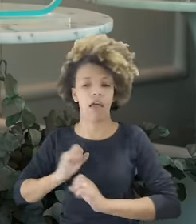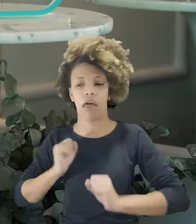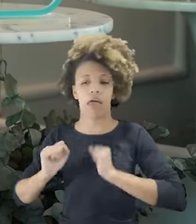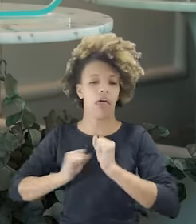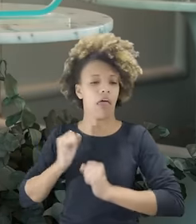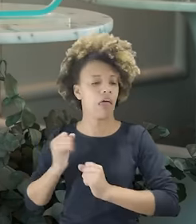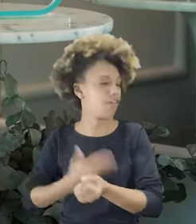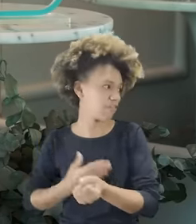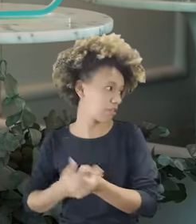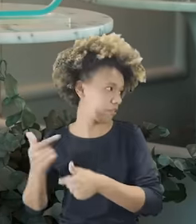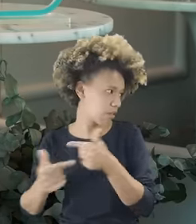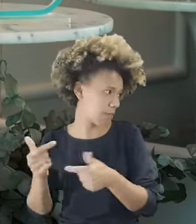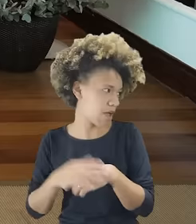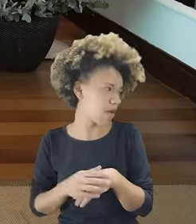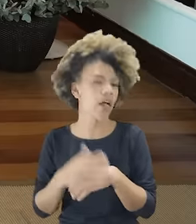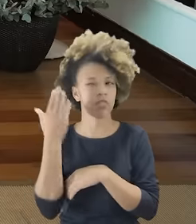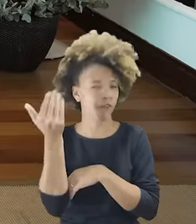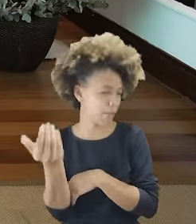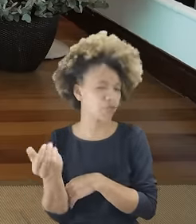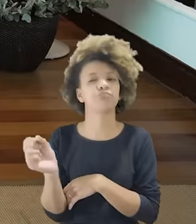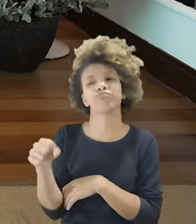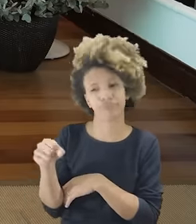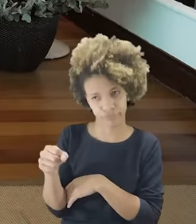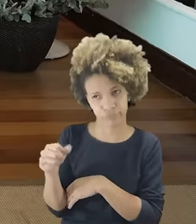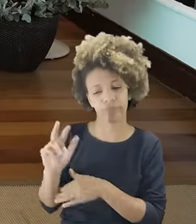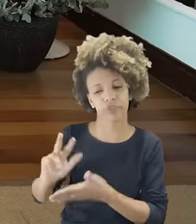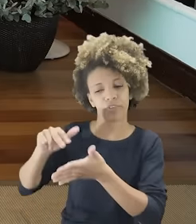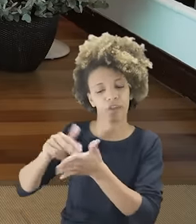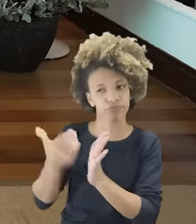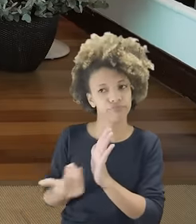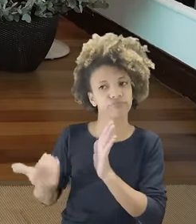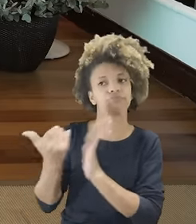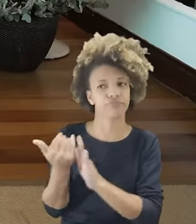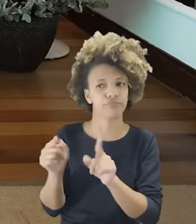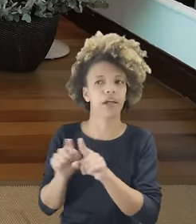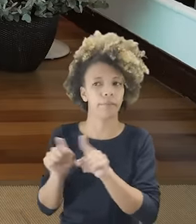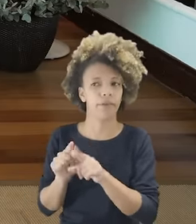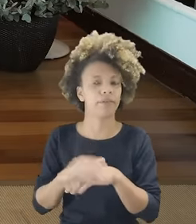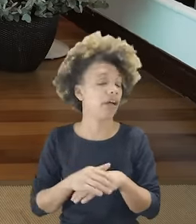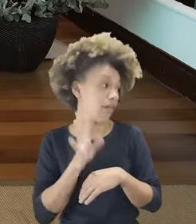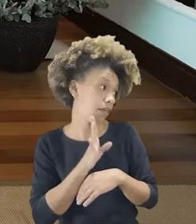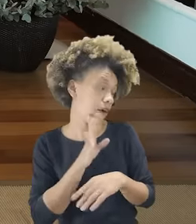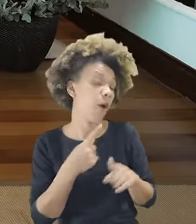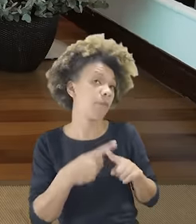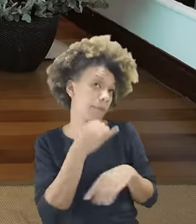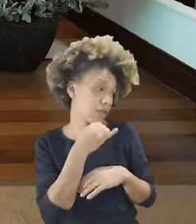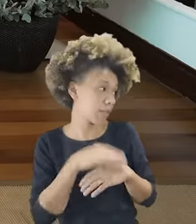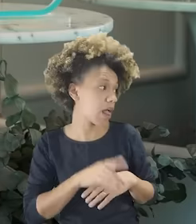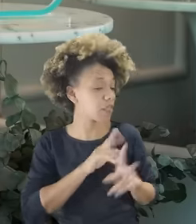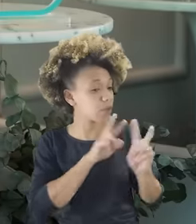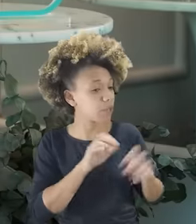Burnout está muito Calvin Harris vai ter uma personalidade histriônica Olha que bacana para escrever você vai entrar num carro alegórico porque por exemplo